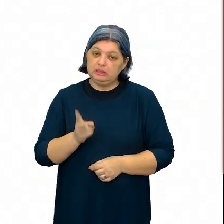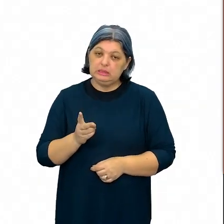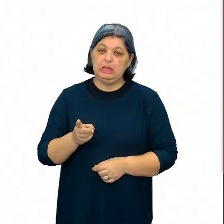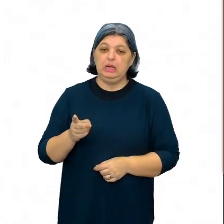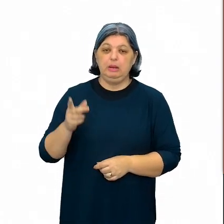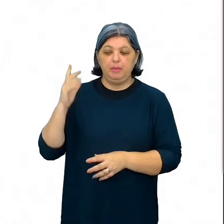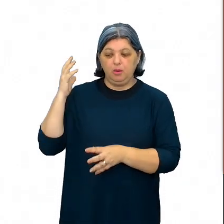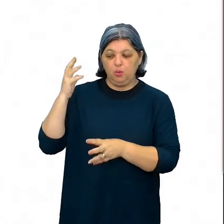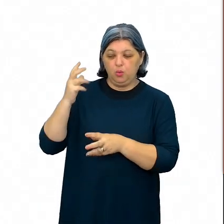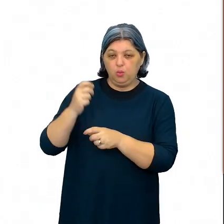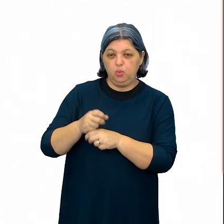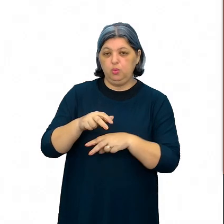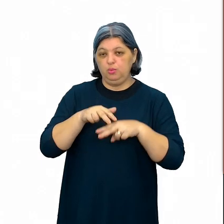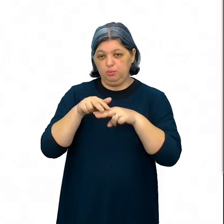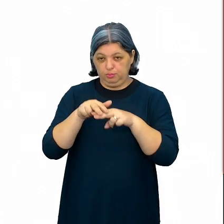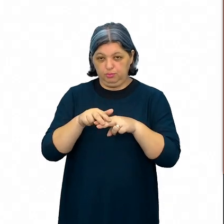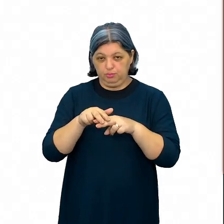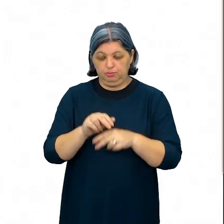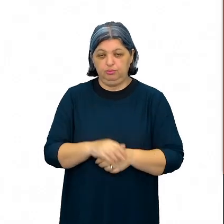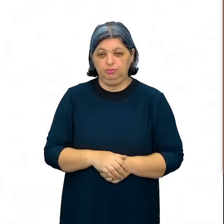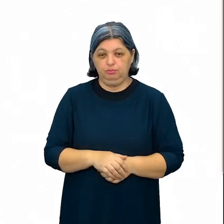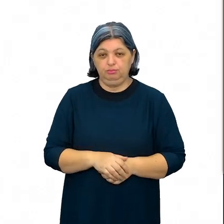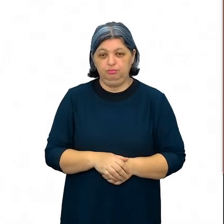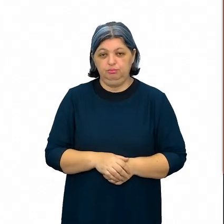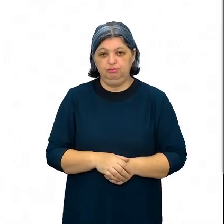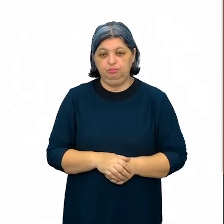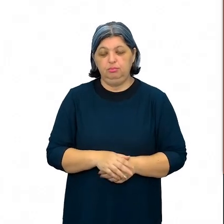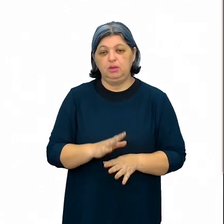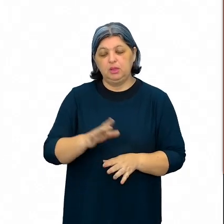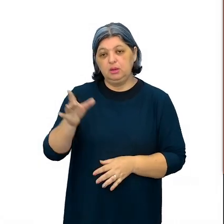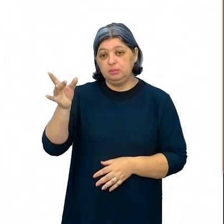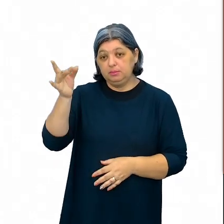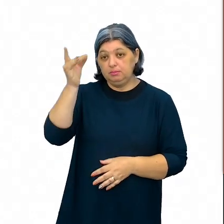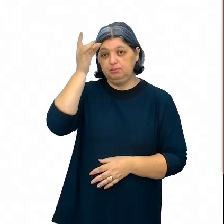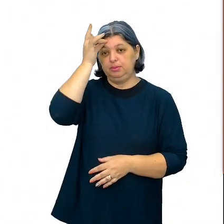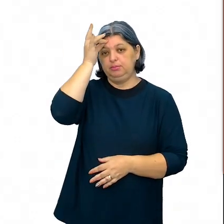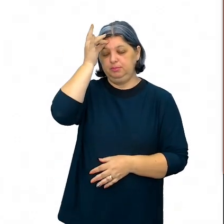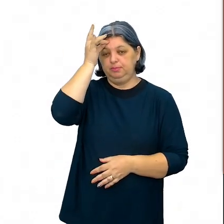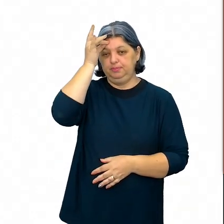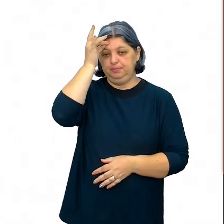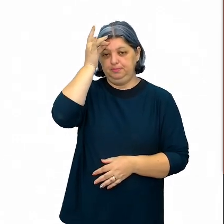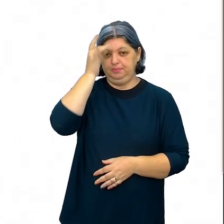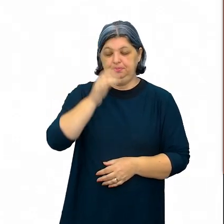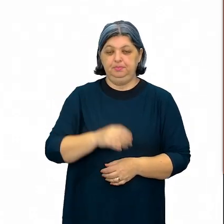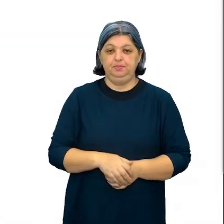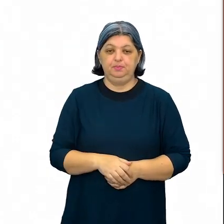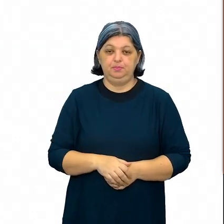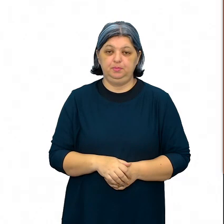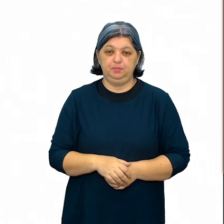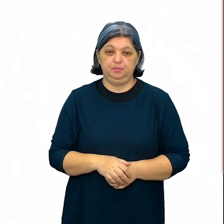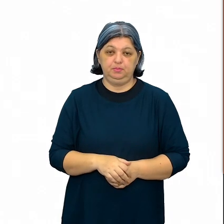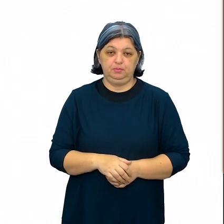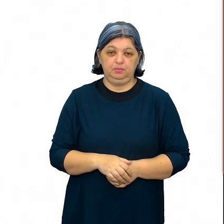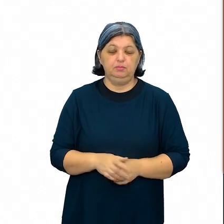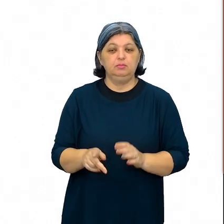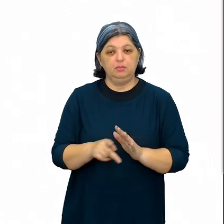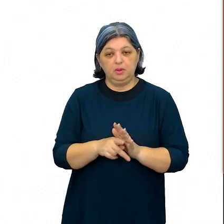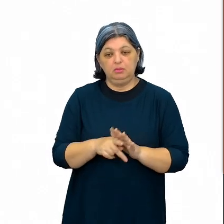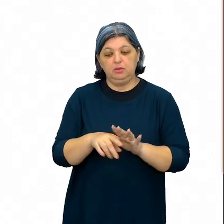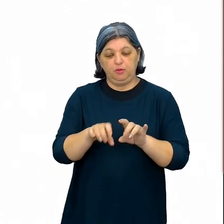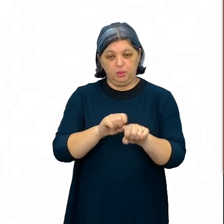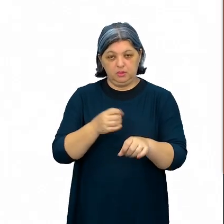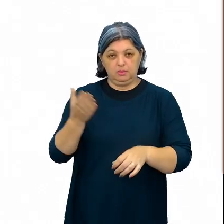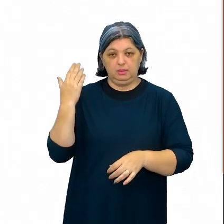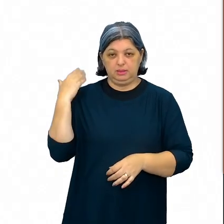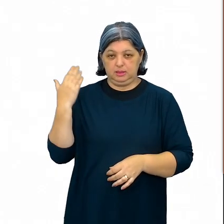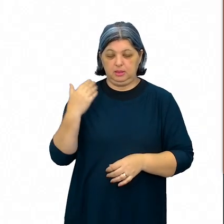recapitulando né É pelo menos aquilo que ficou né em nossas memórias aí a partir das nossas formações